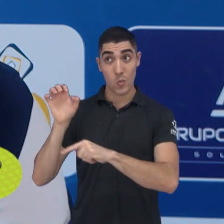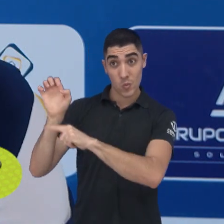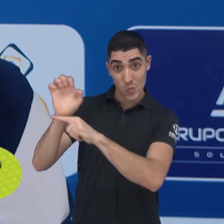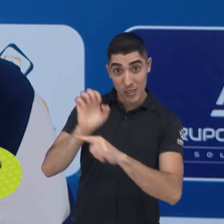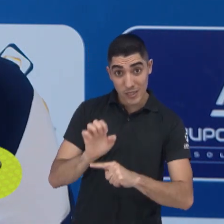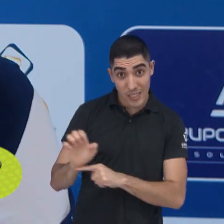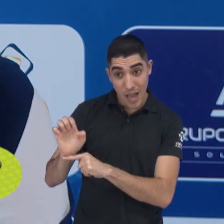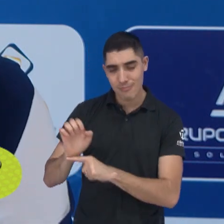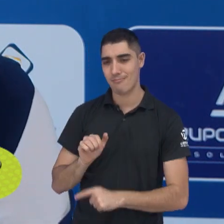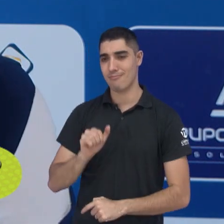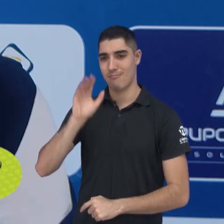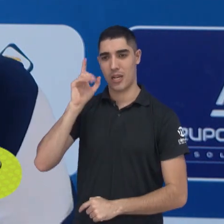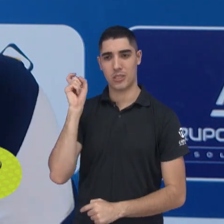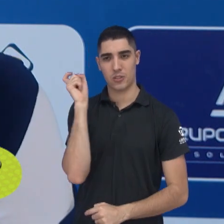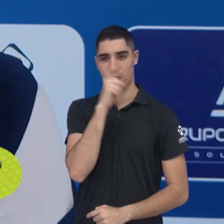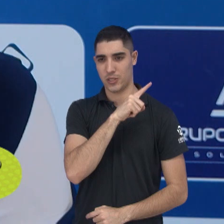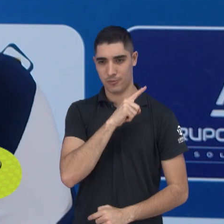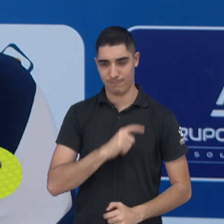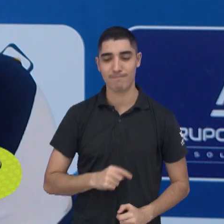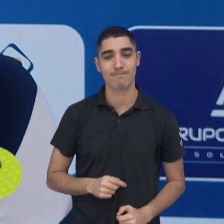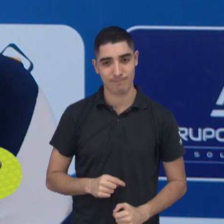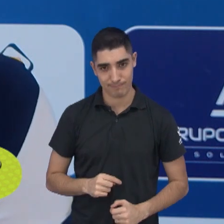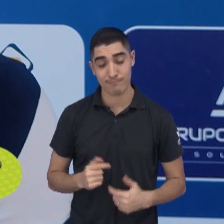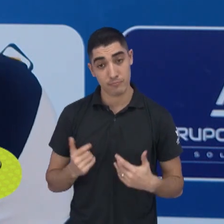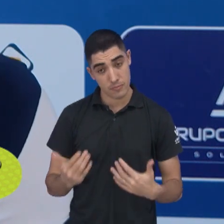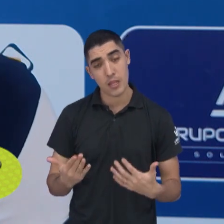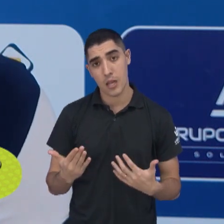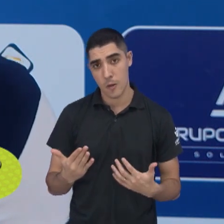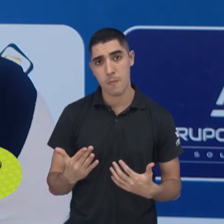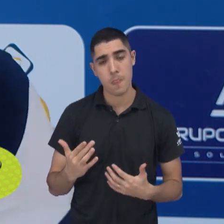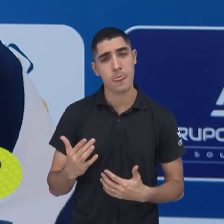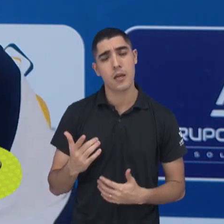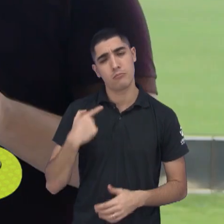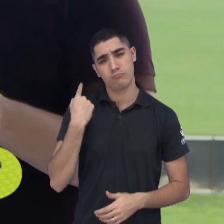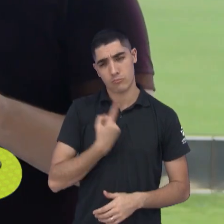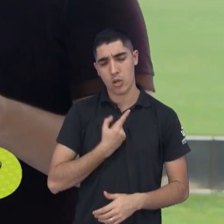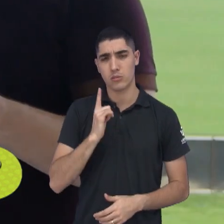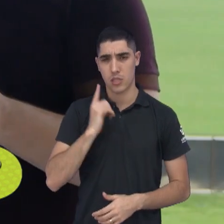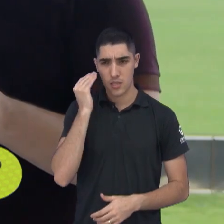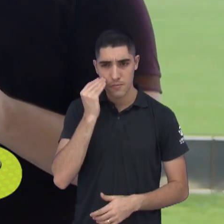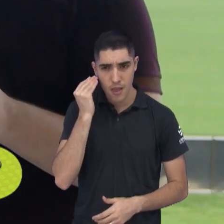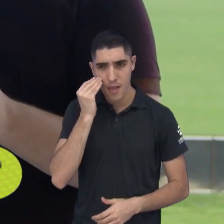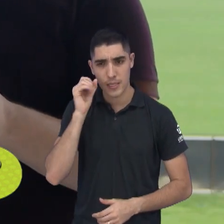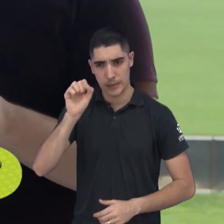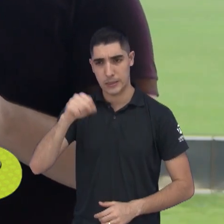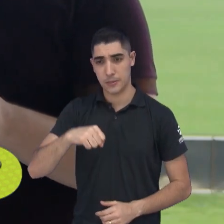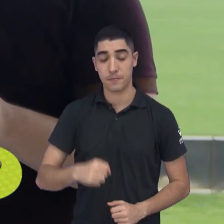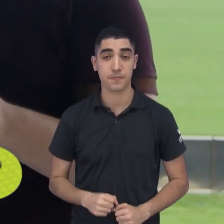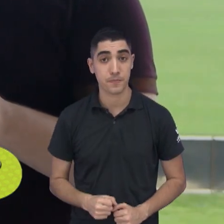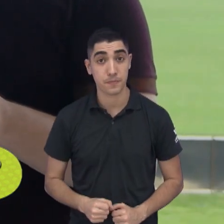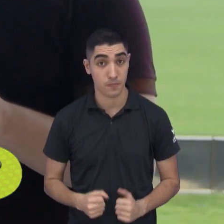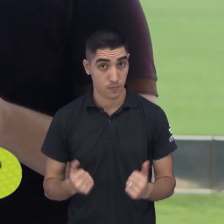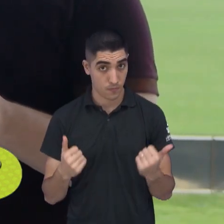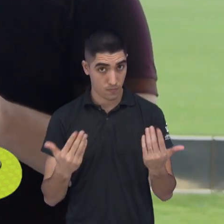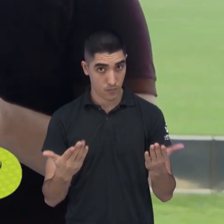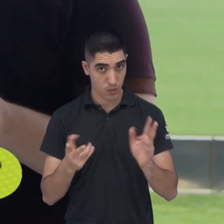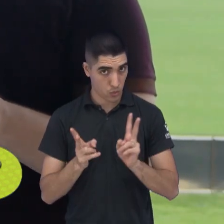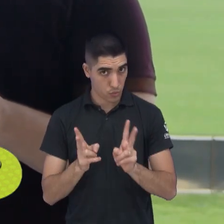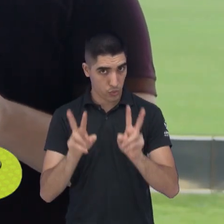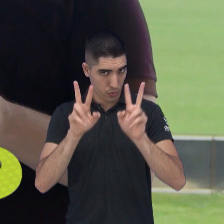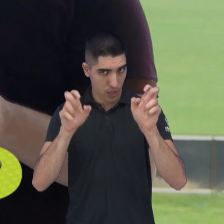difíceis do país, né? Então a gente tem bastante conhecimento, sim. E ainda falando sobre essa questão de